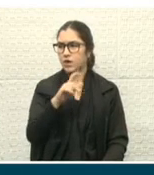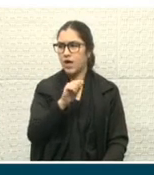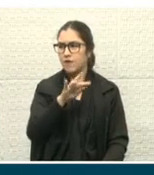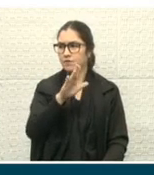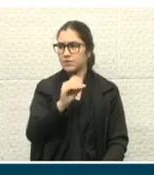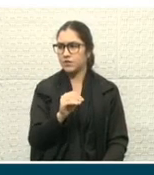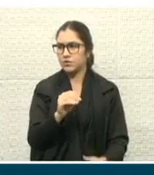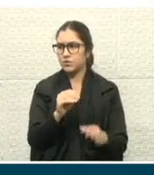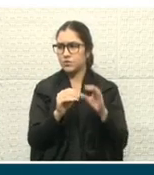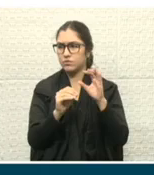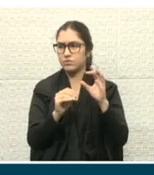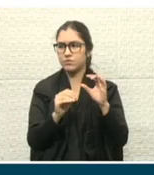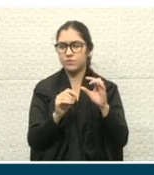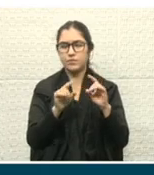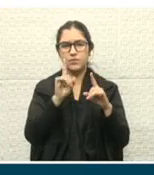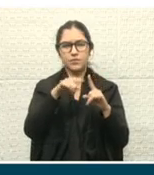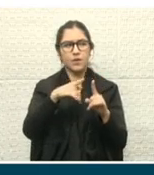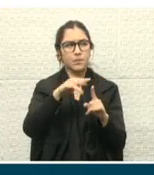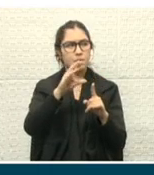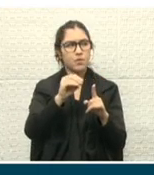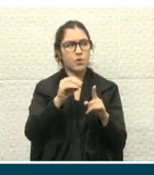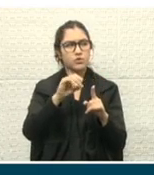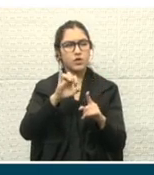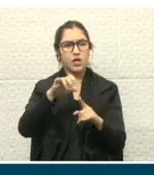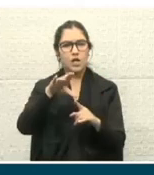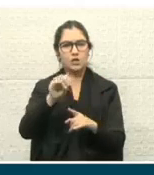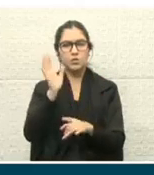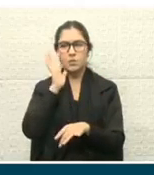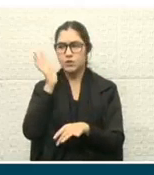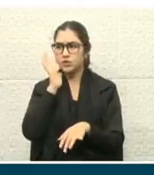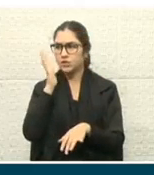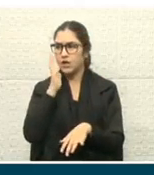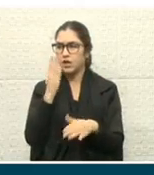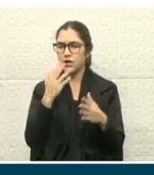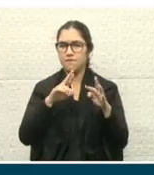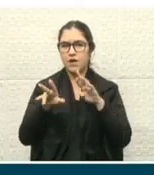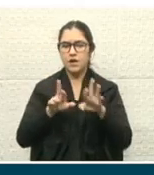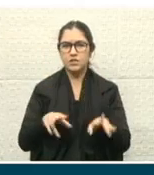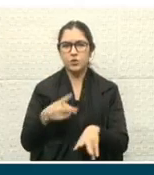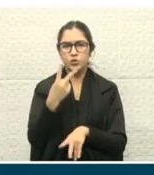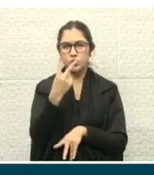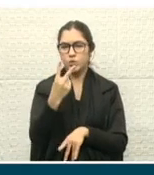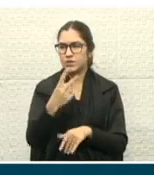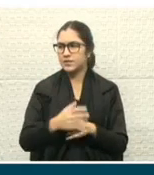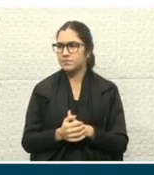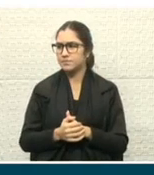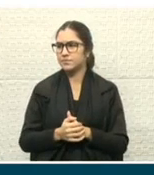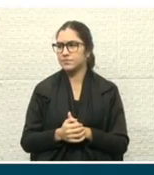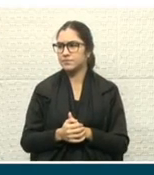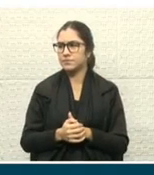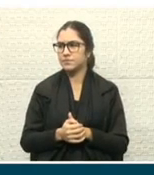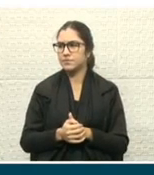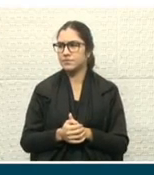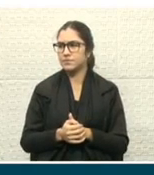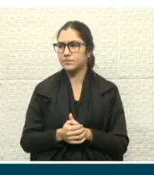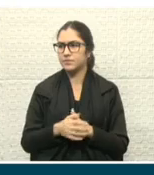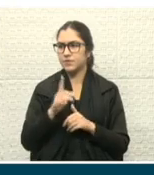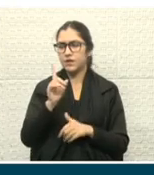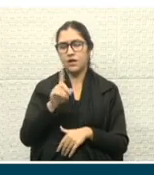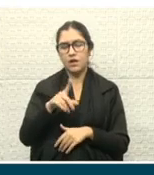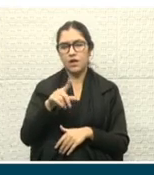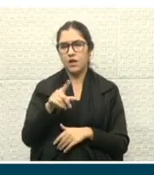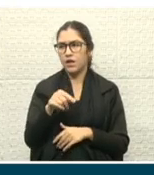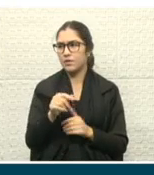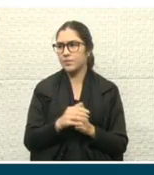afixo como sendo o ponto sobre o eixo imaginário, com a variação de duas unidades. Então, essa